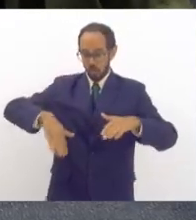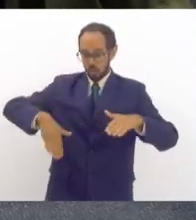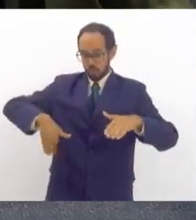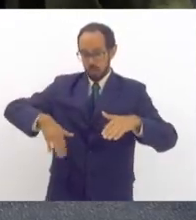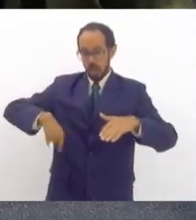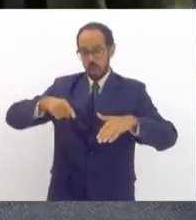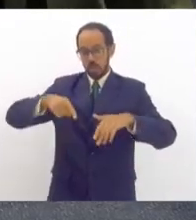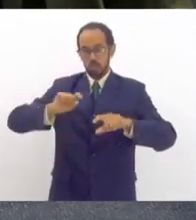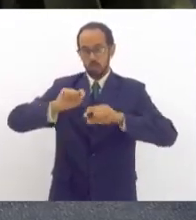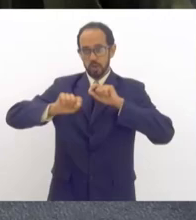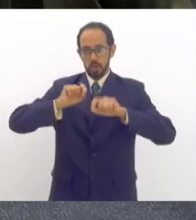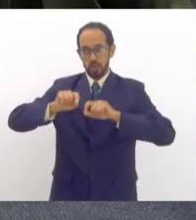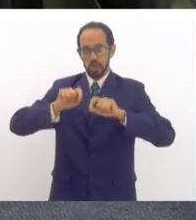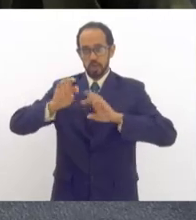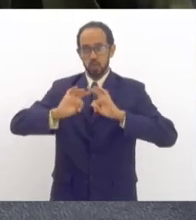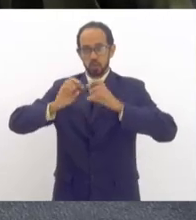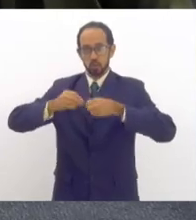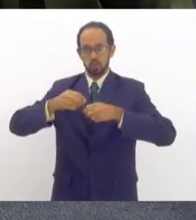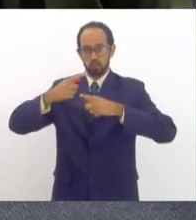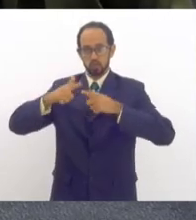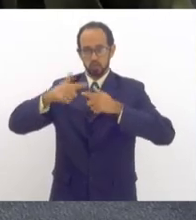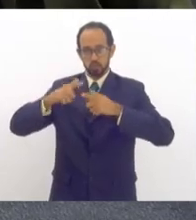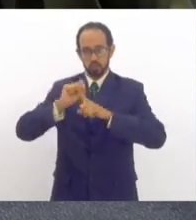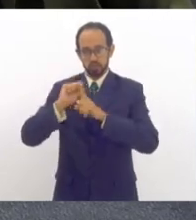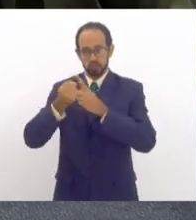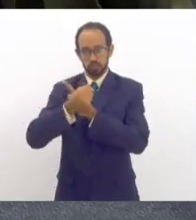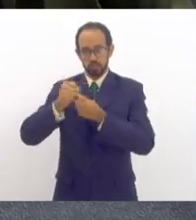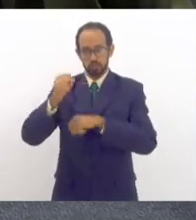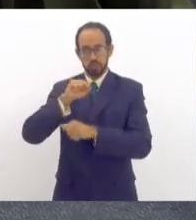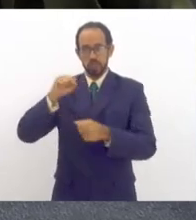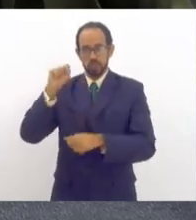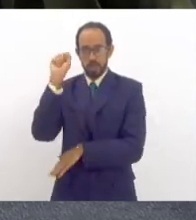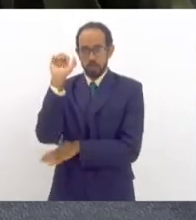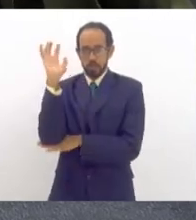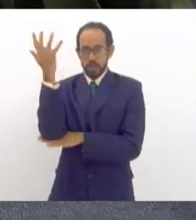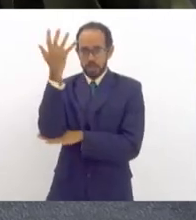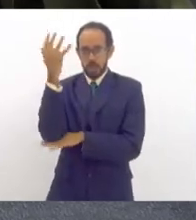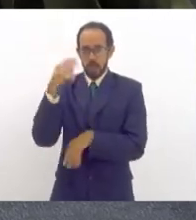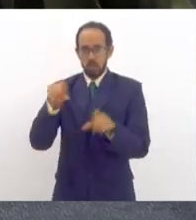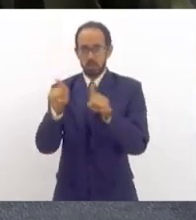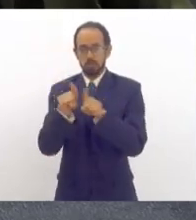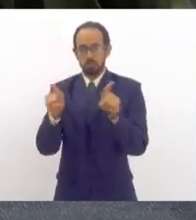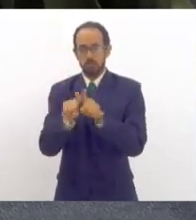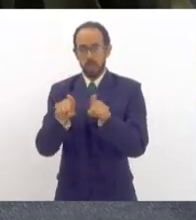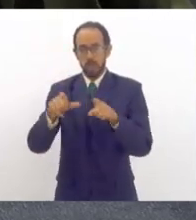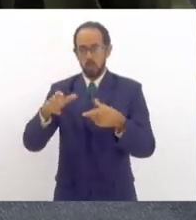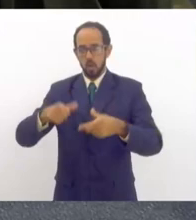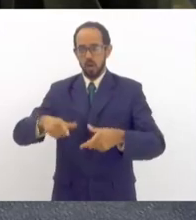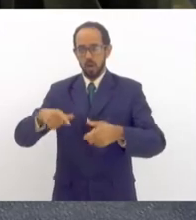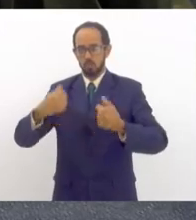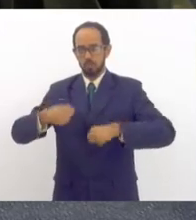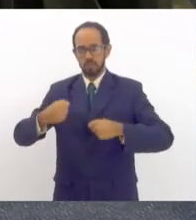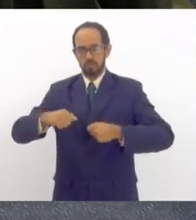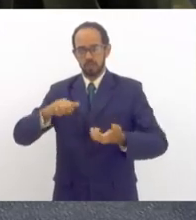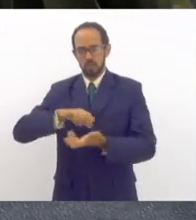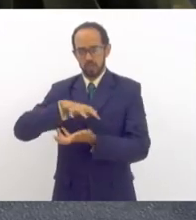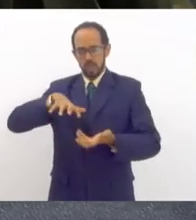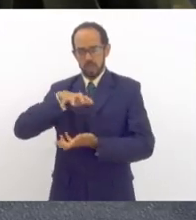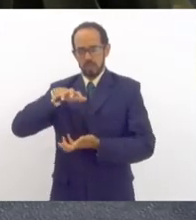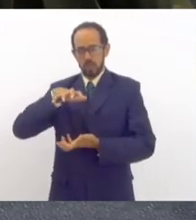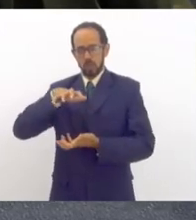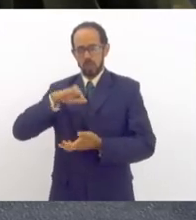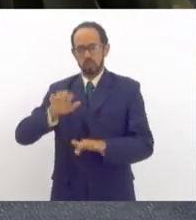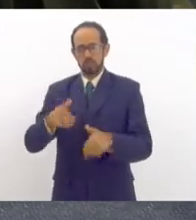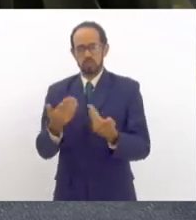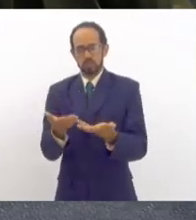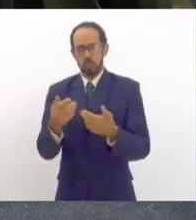além de todos os problemas sociais os problemas ambientais é um local que deveria ser revitalizado e tão a